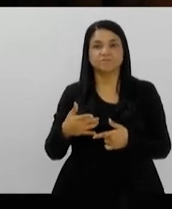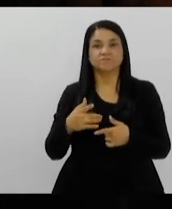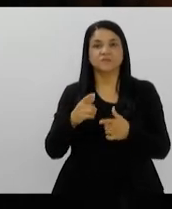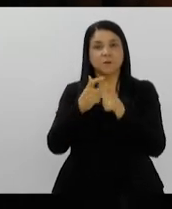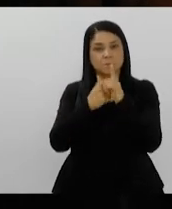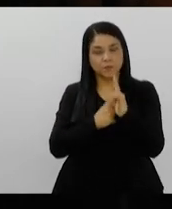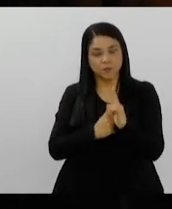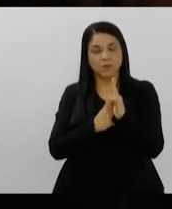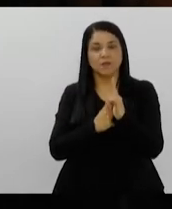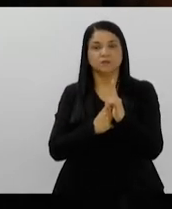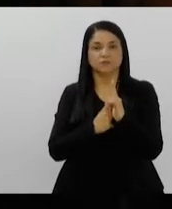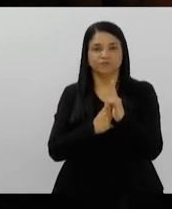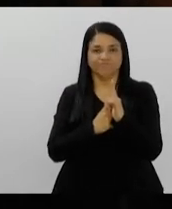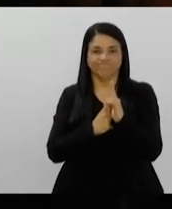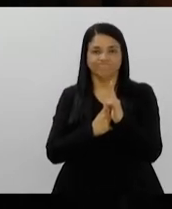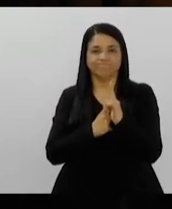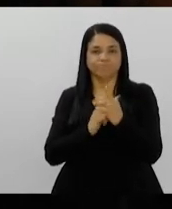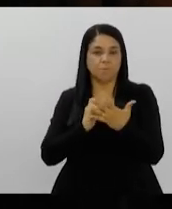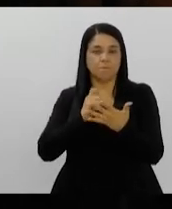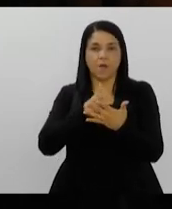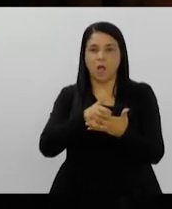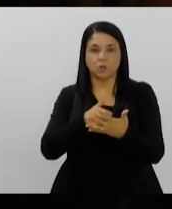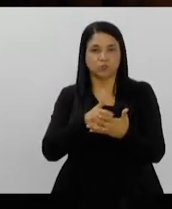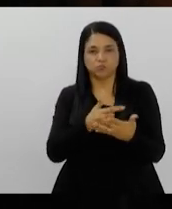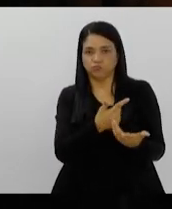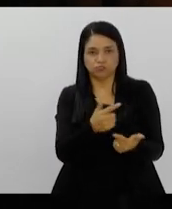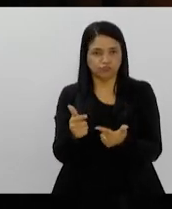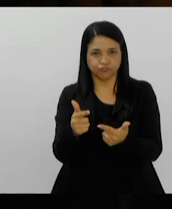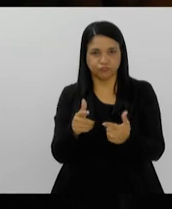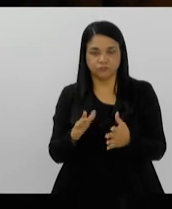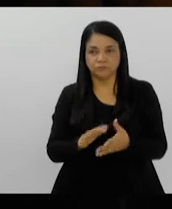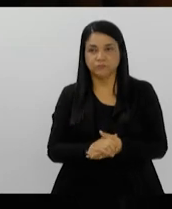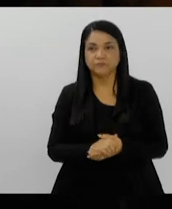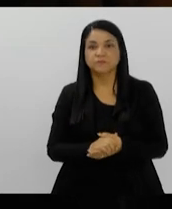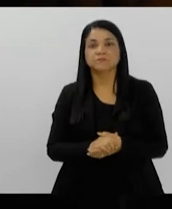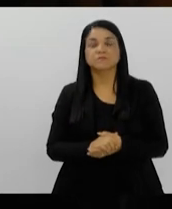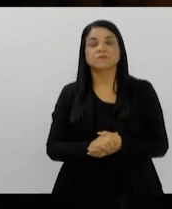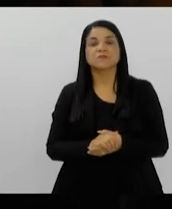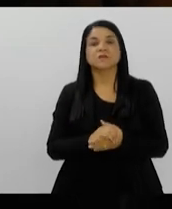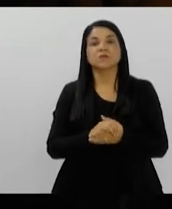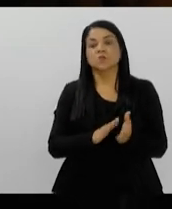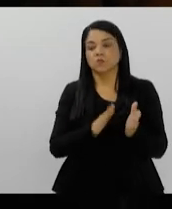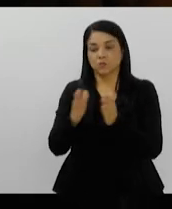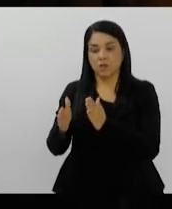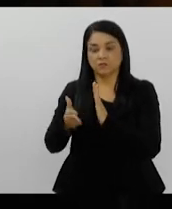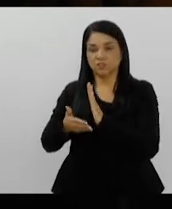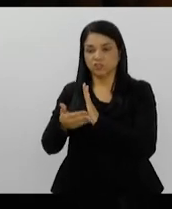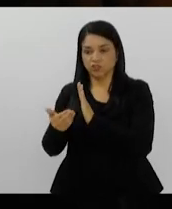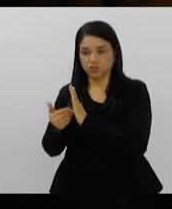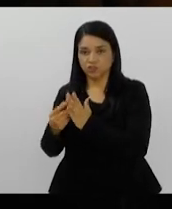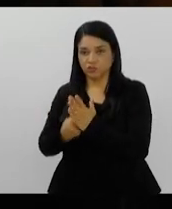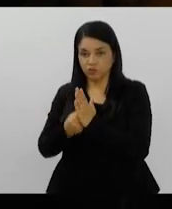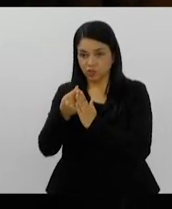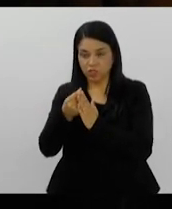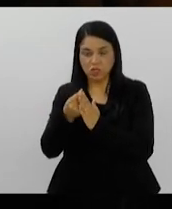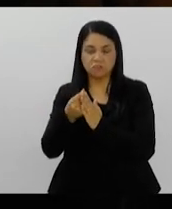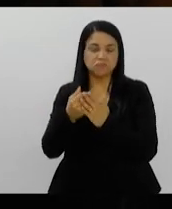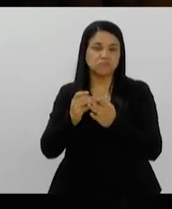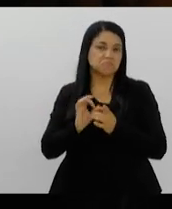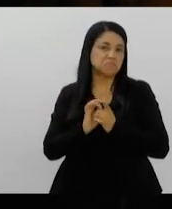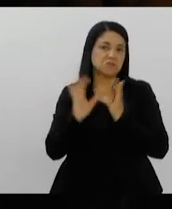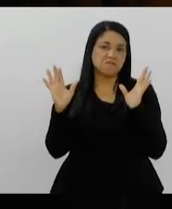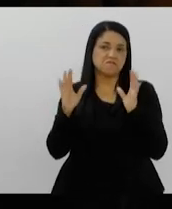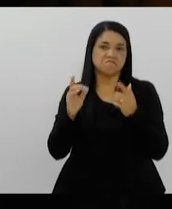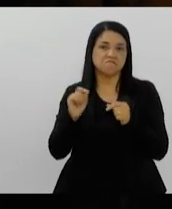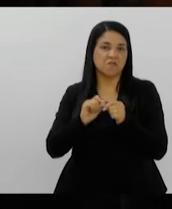integralmente paga. E, por outro lado, ele tira o dinheiro para fazer o que ele quiser,